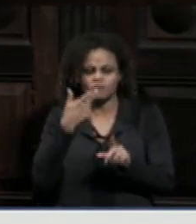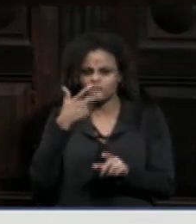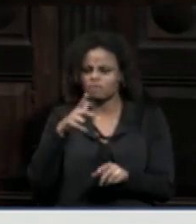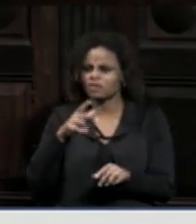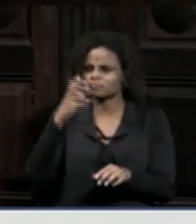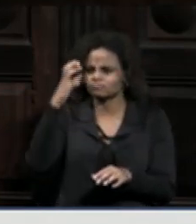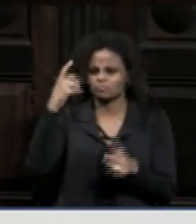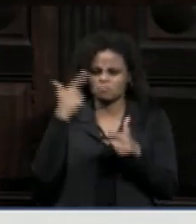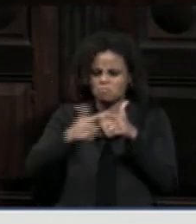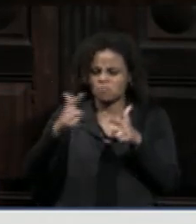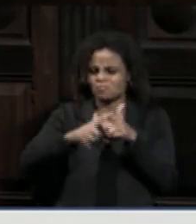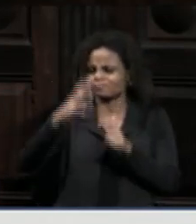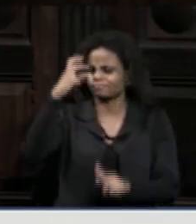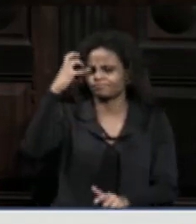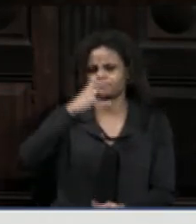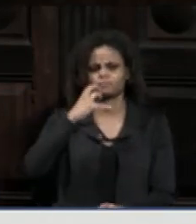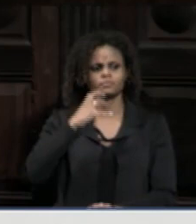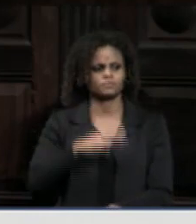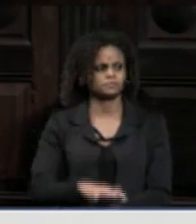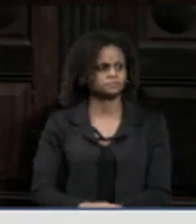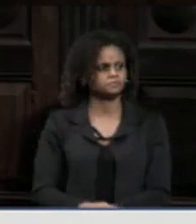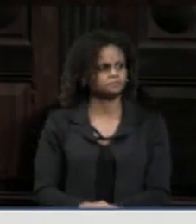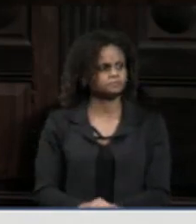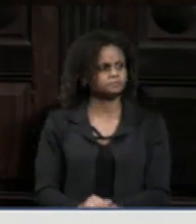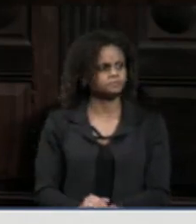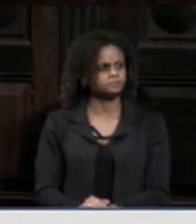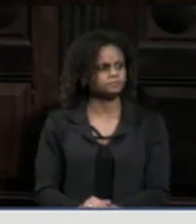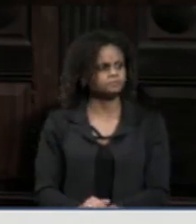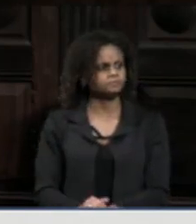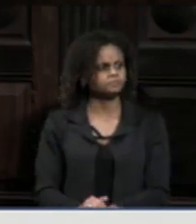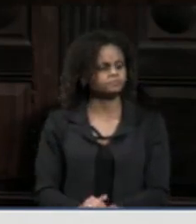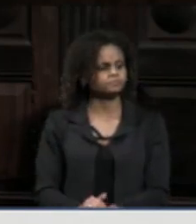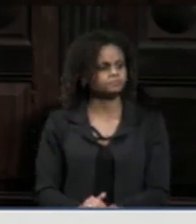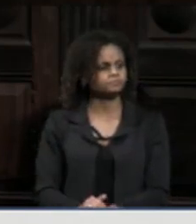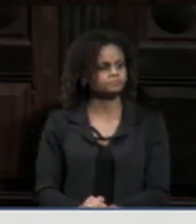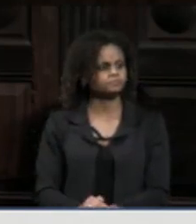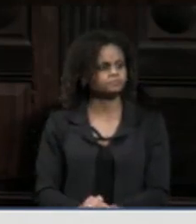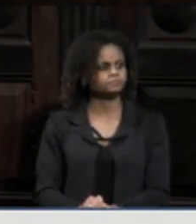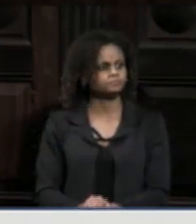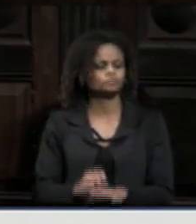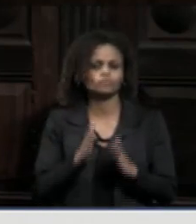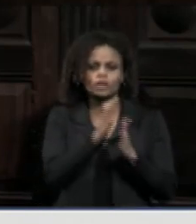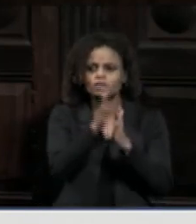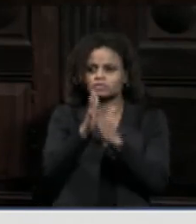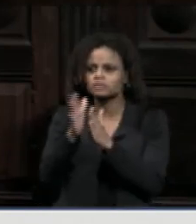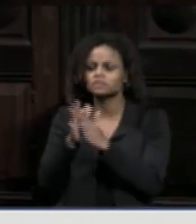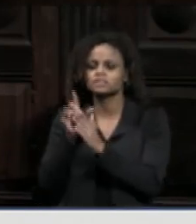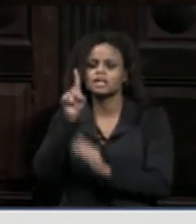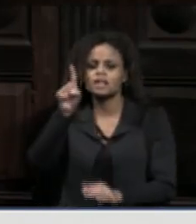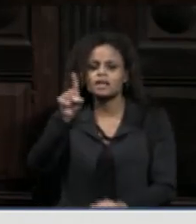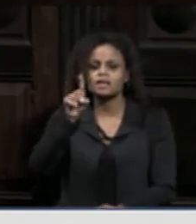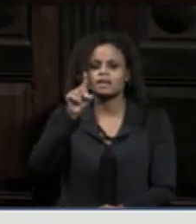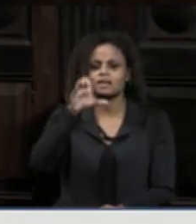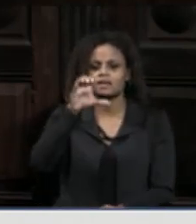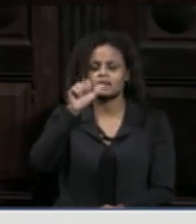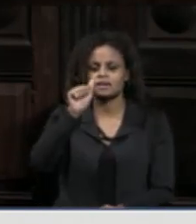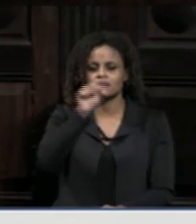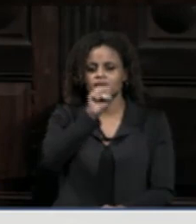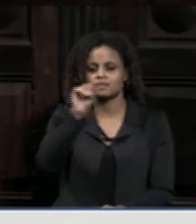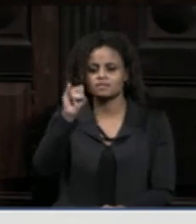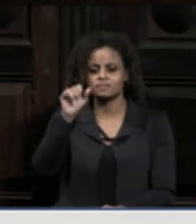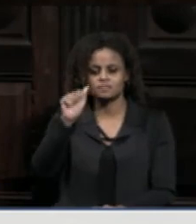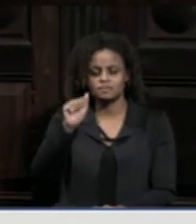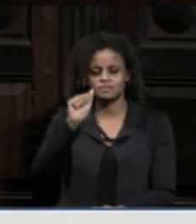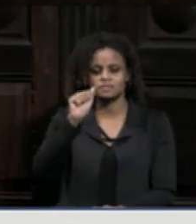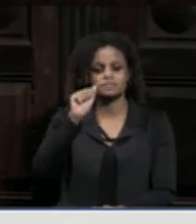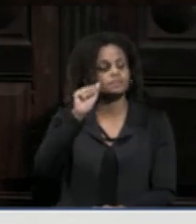problema no âmbito da SEDUC, deputado Tio Carlos. Eu quero agradecer a Cássia Lícia, que me fez saber em